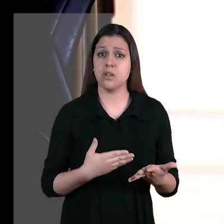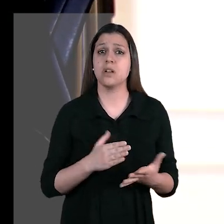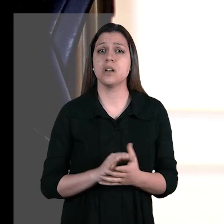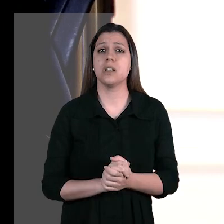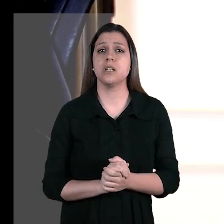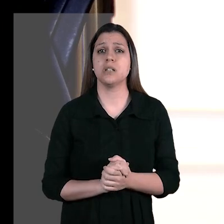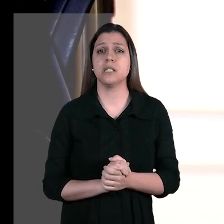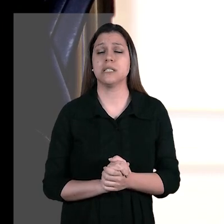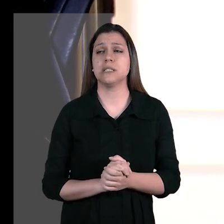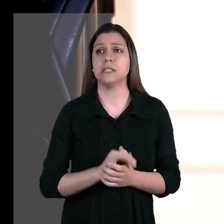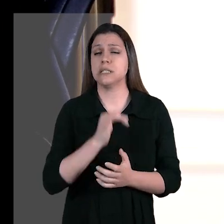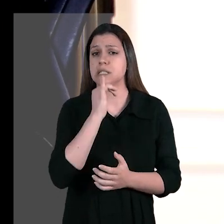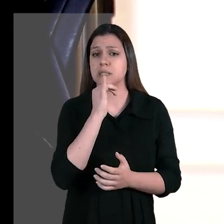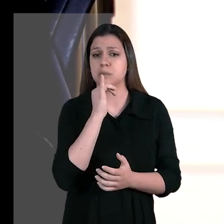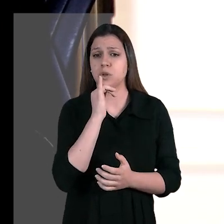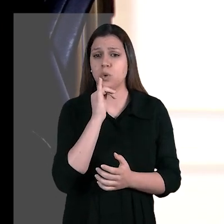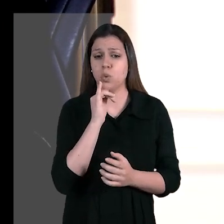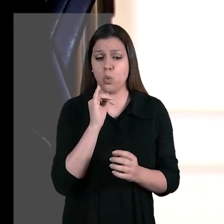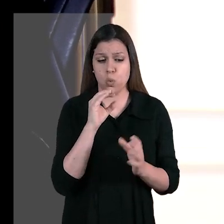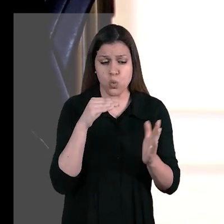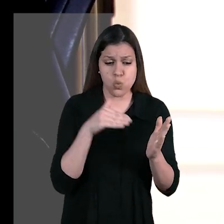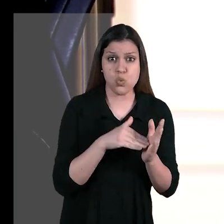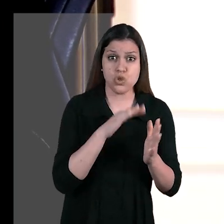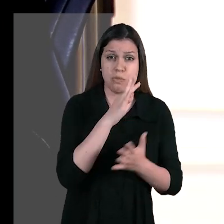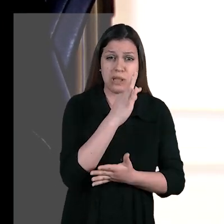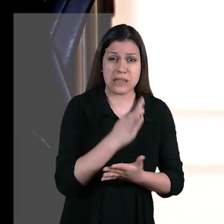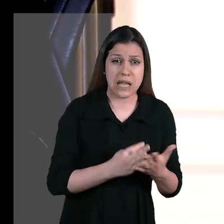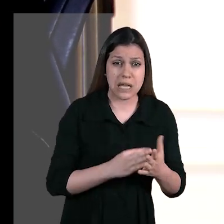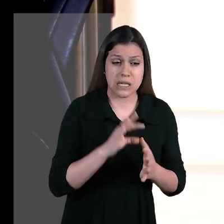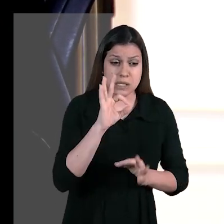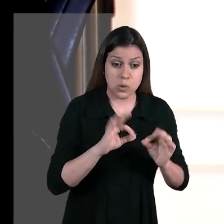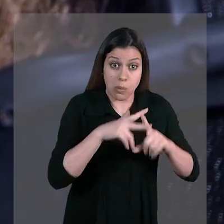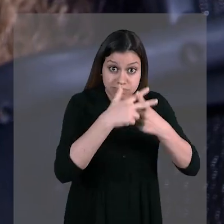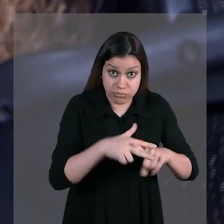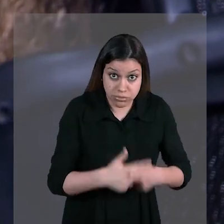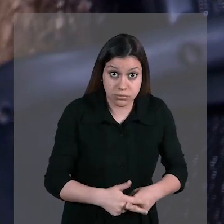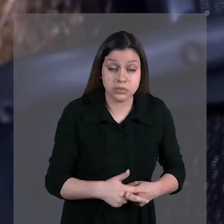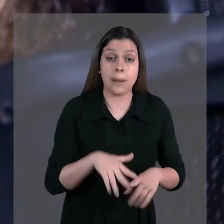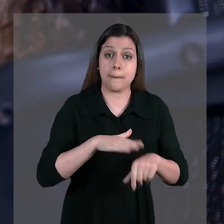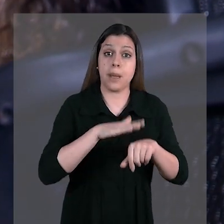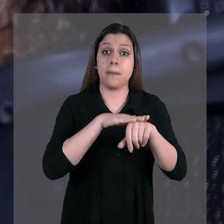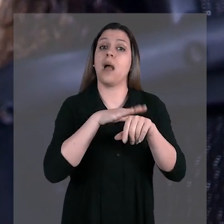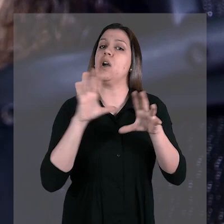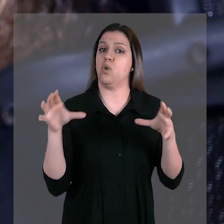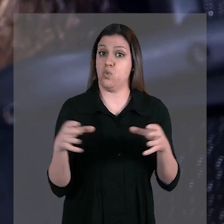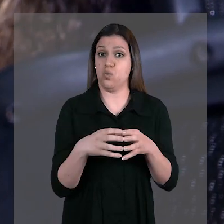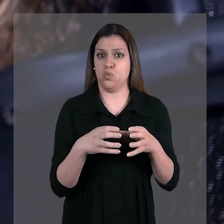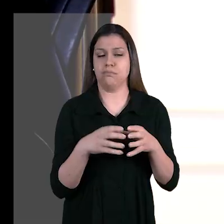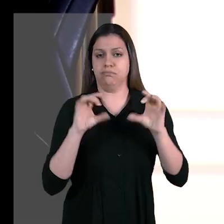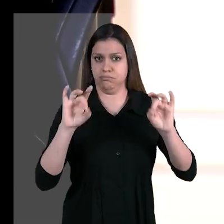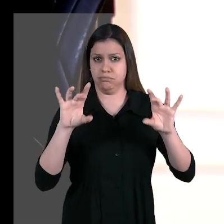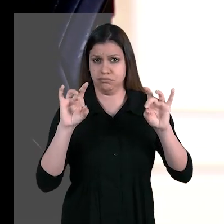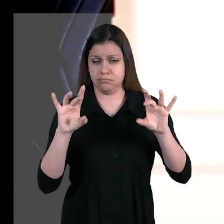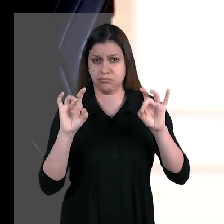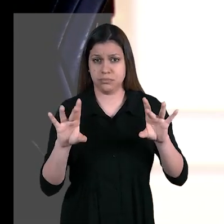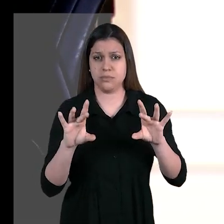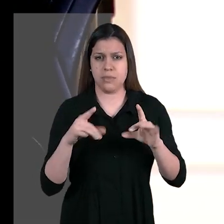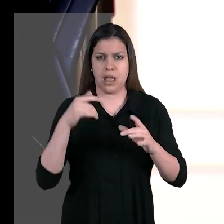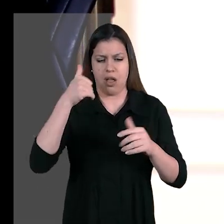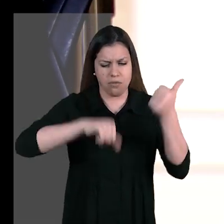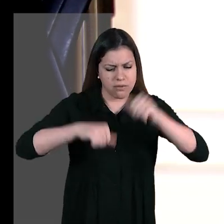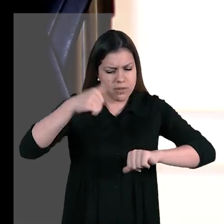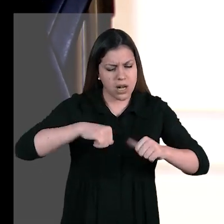a última mexida, vamos dizer assim, o último texto que seguiu para a Câmara pela comissão, a comissão especial que